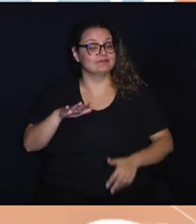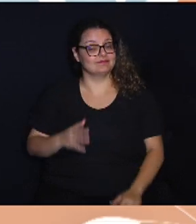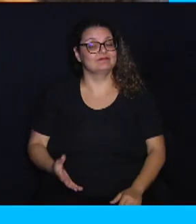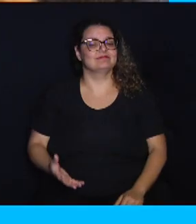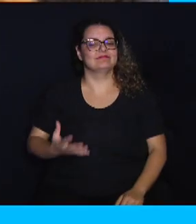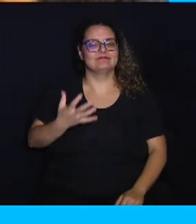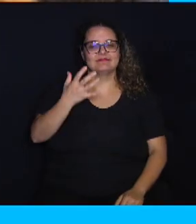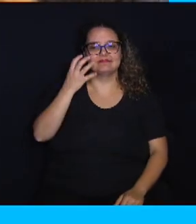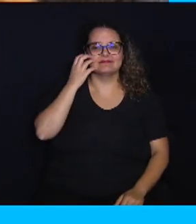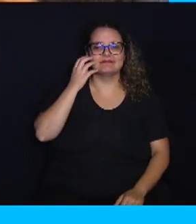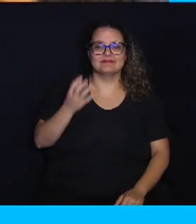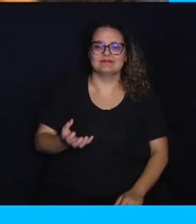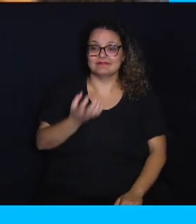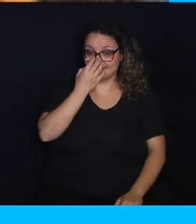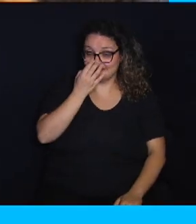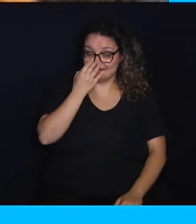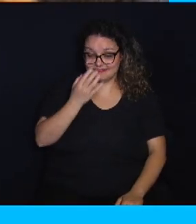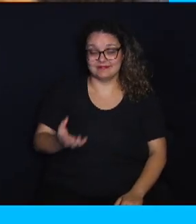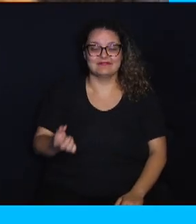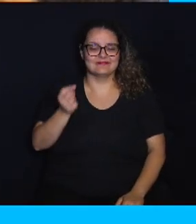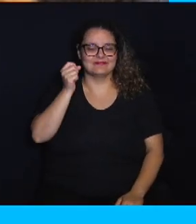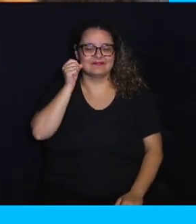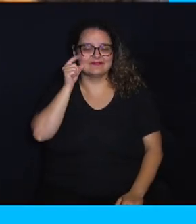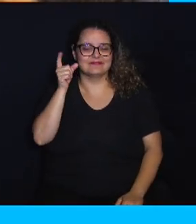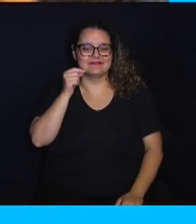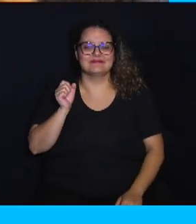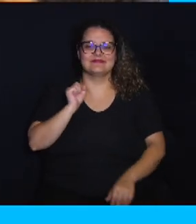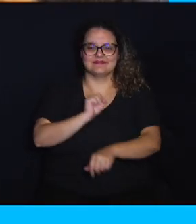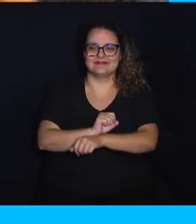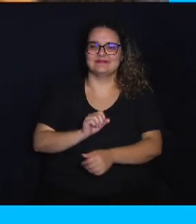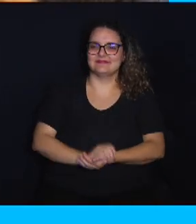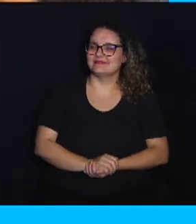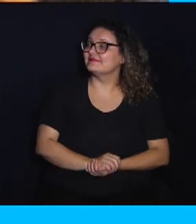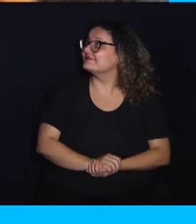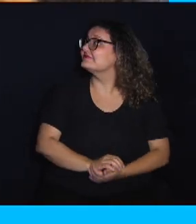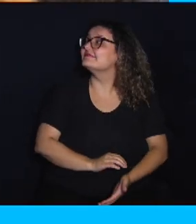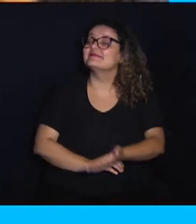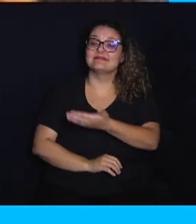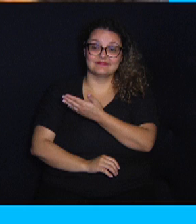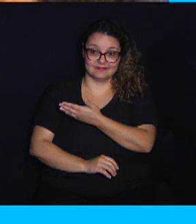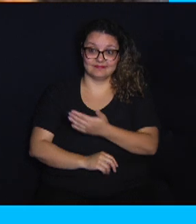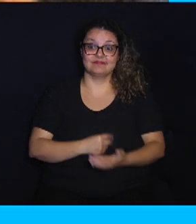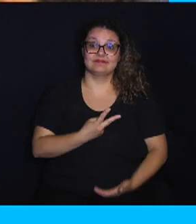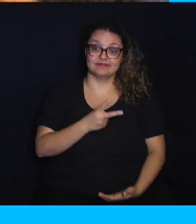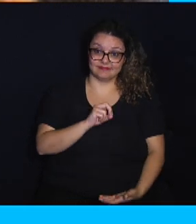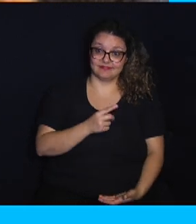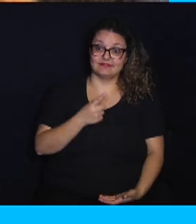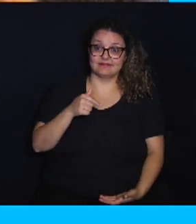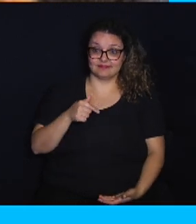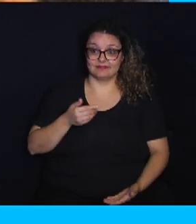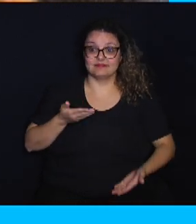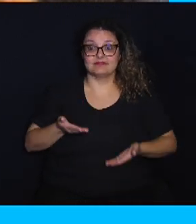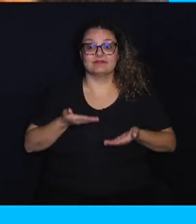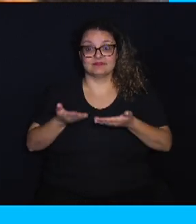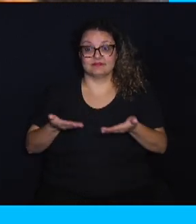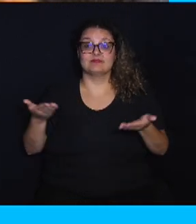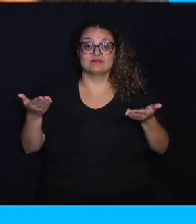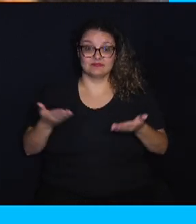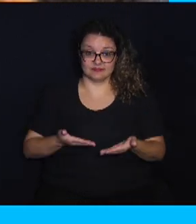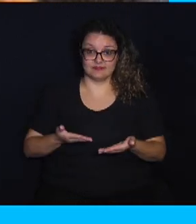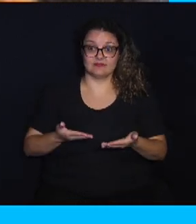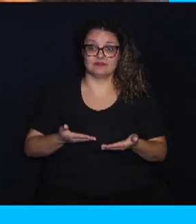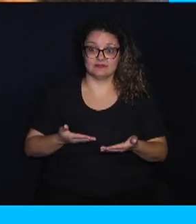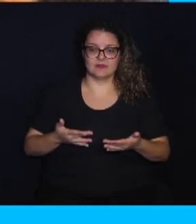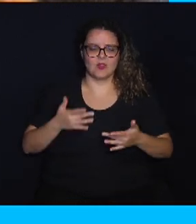aguardando um lar. O Rambo chegou ao DPBEA em 2017. Passou por tratamento e agora está